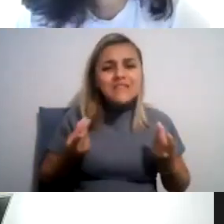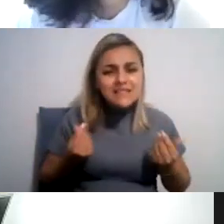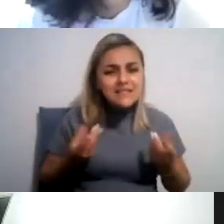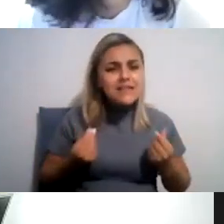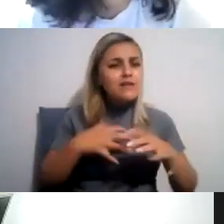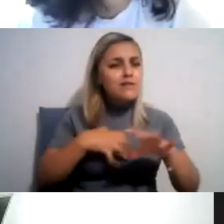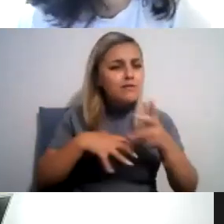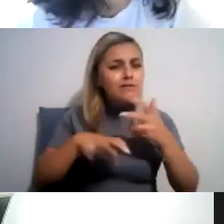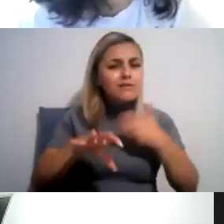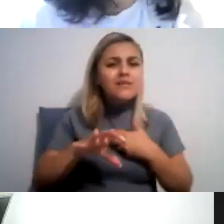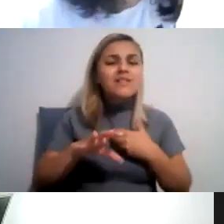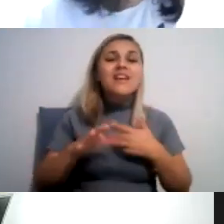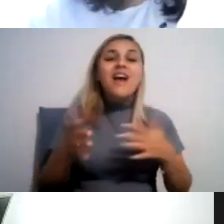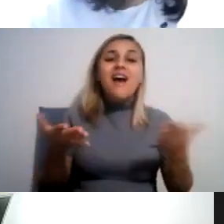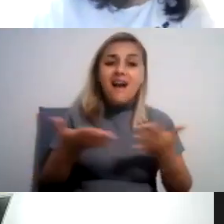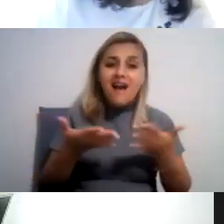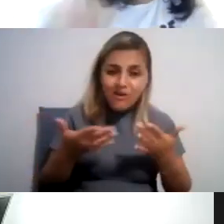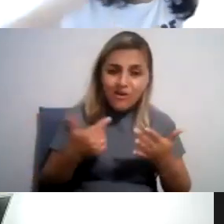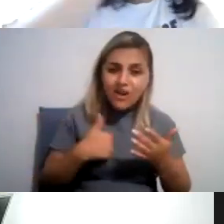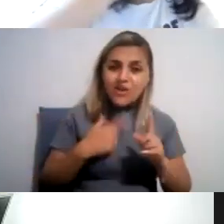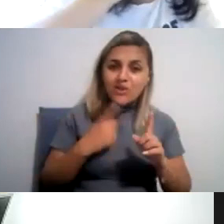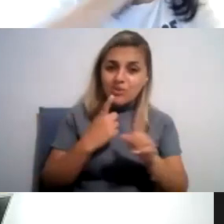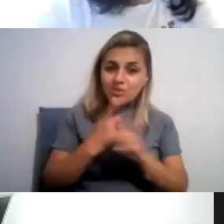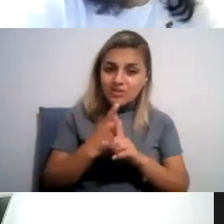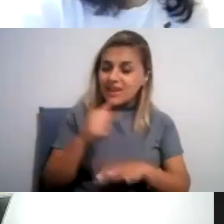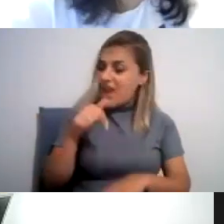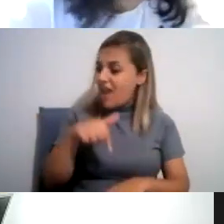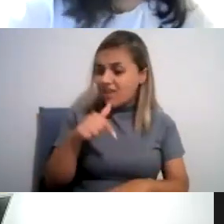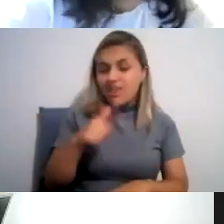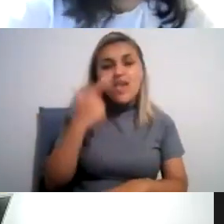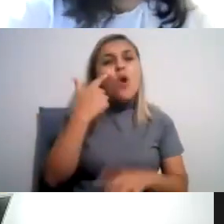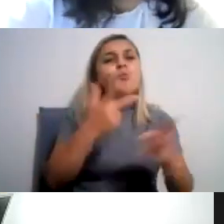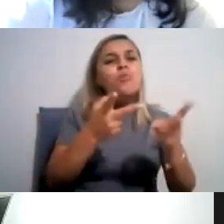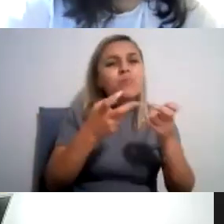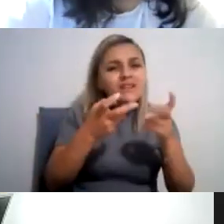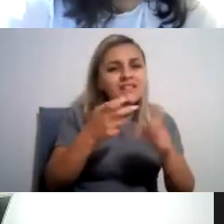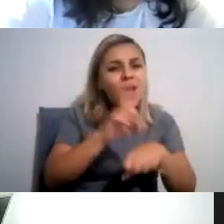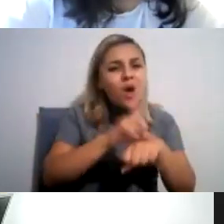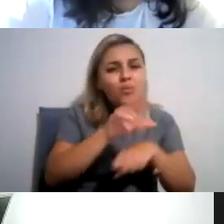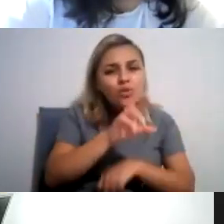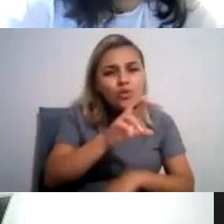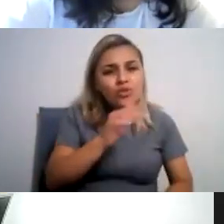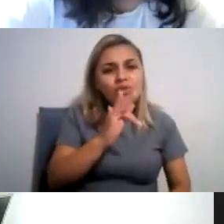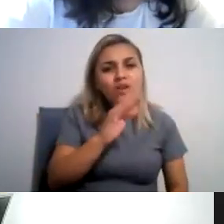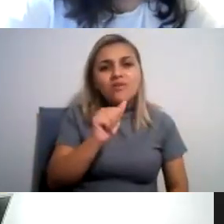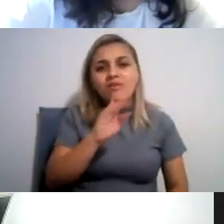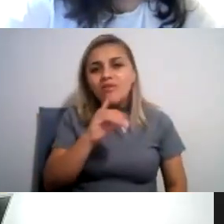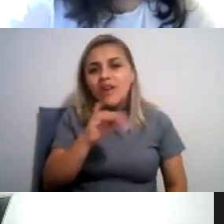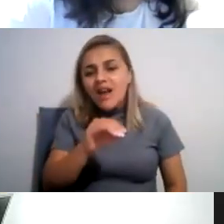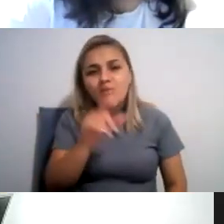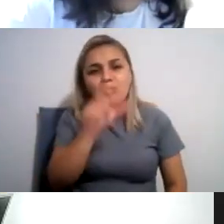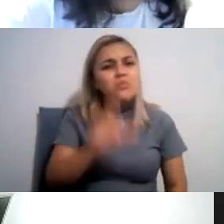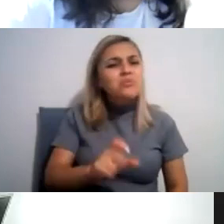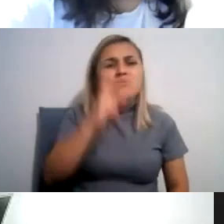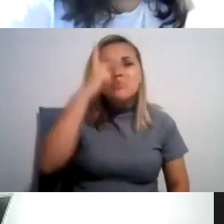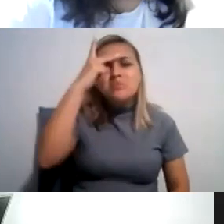isso que eu encontrei com vocês, é isso que eu vejo no Dr. Fábio. Ele é uma pessoa maravilhosa, né? Porque, você